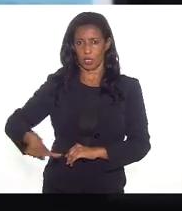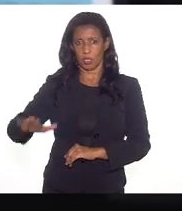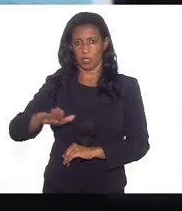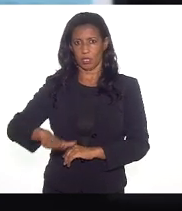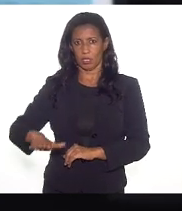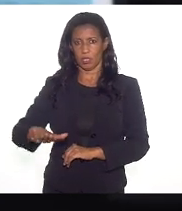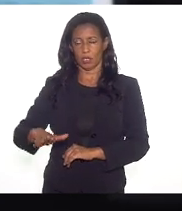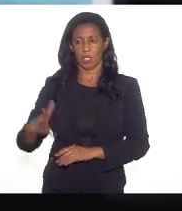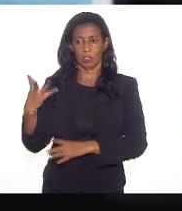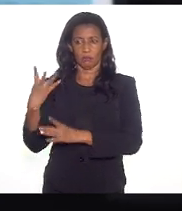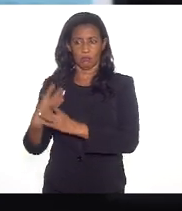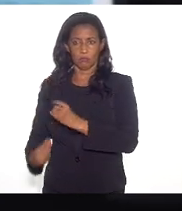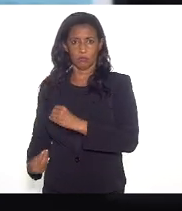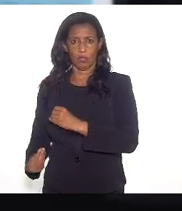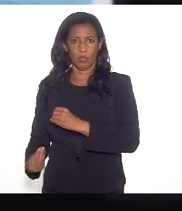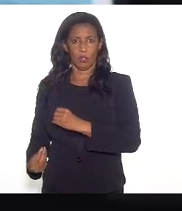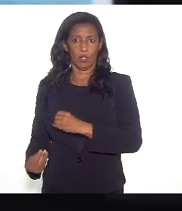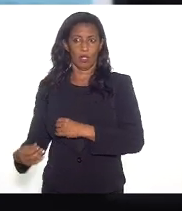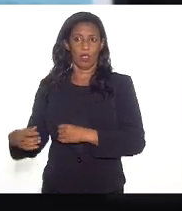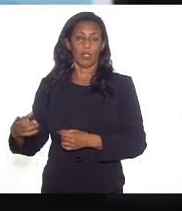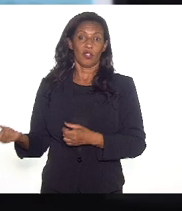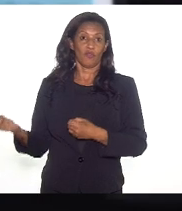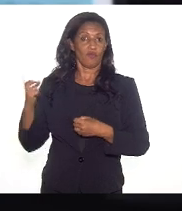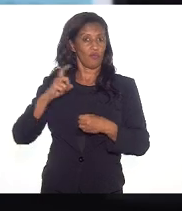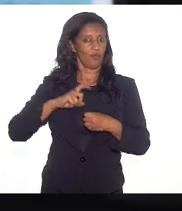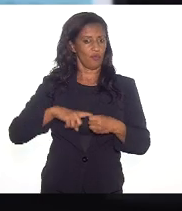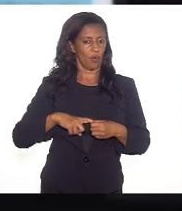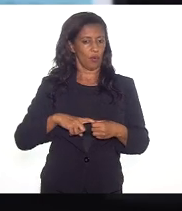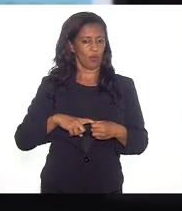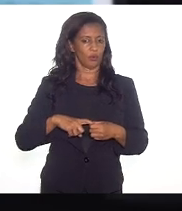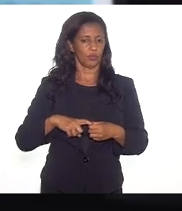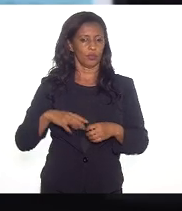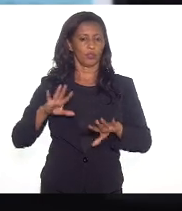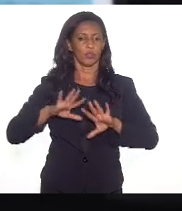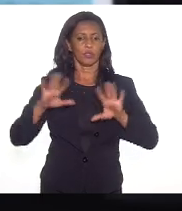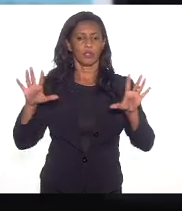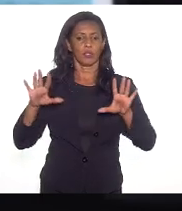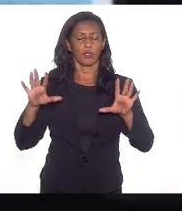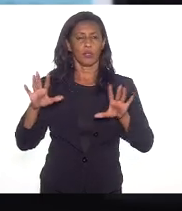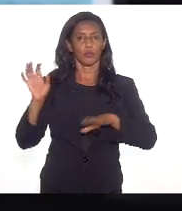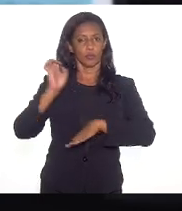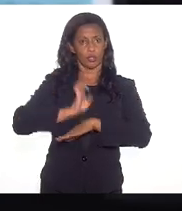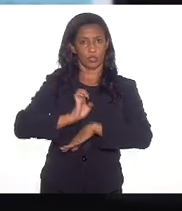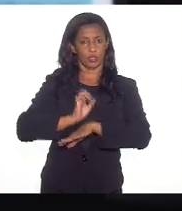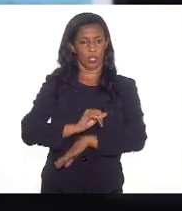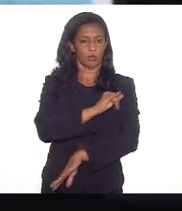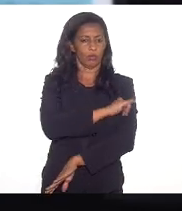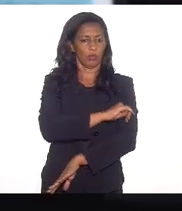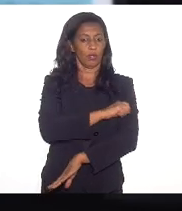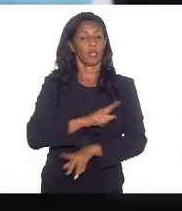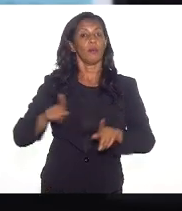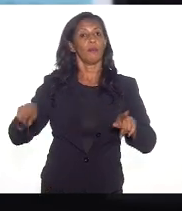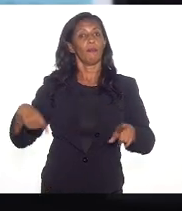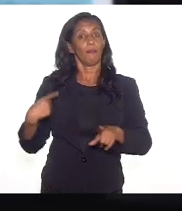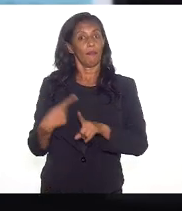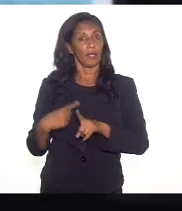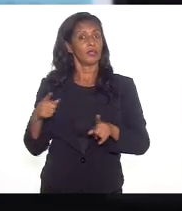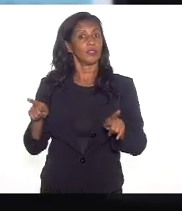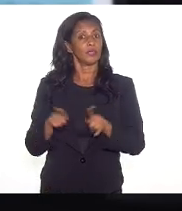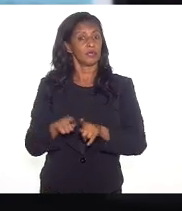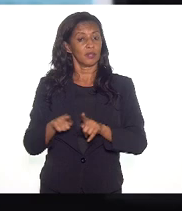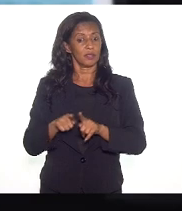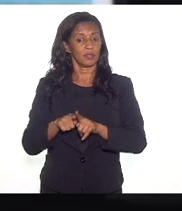menos 5, apareçam não só nos telões dos estádios no Rio de Janeiro, no estado do Rio, mas também apareçam para